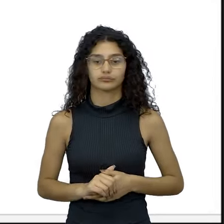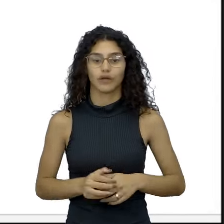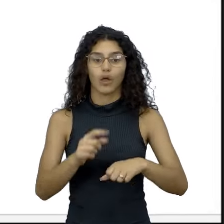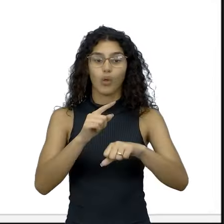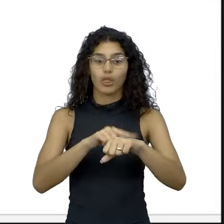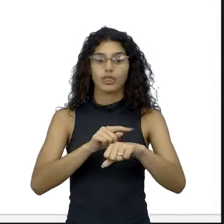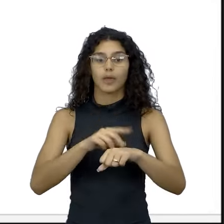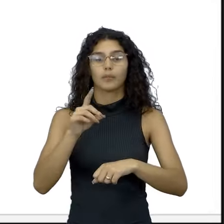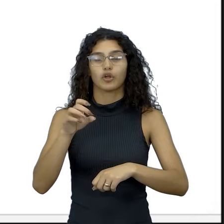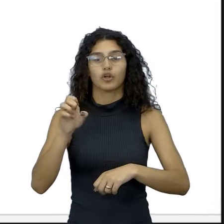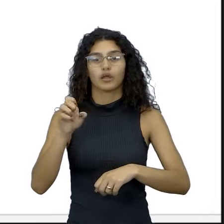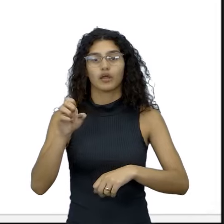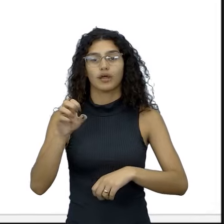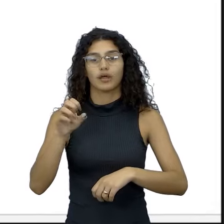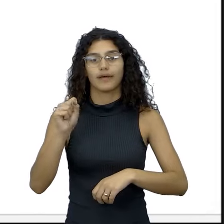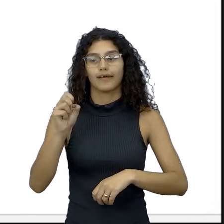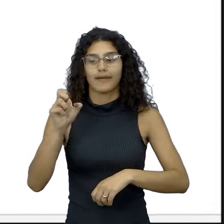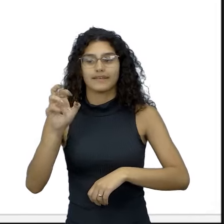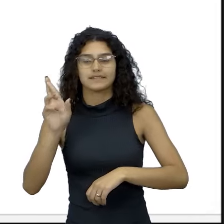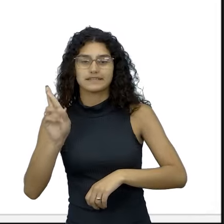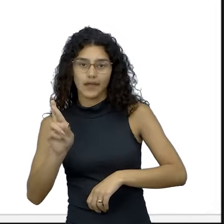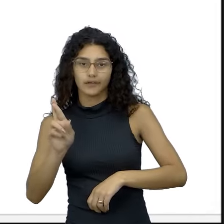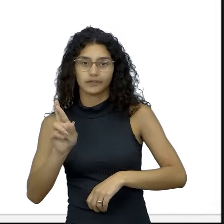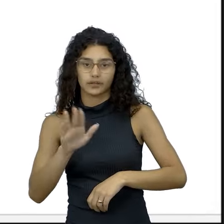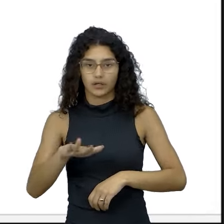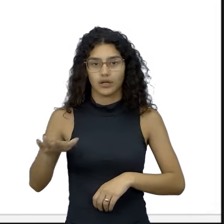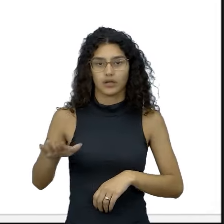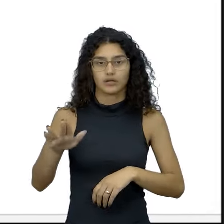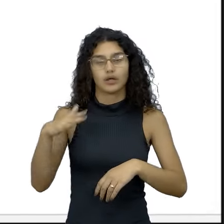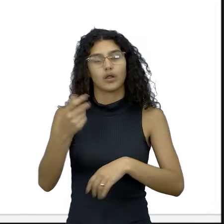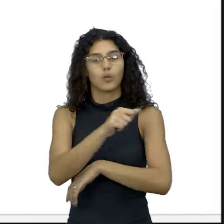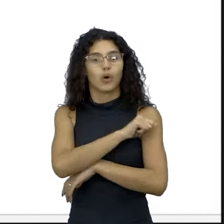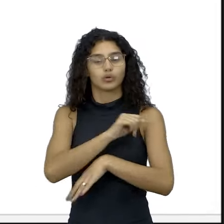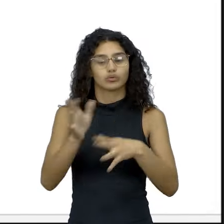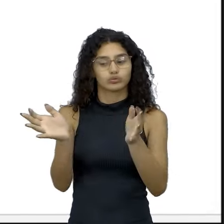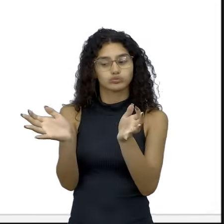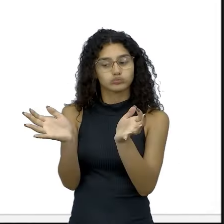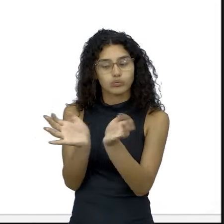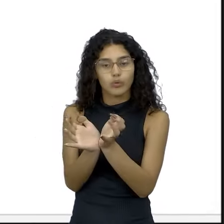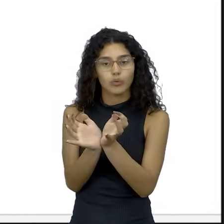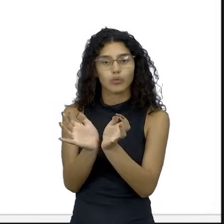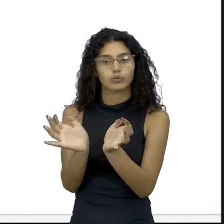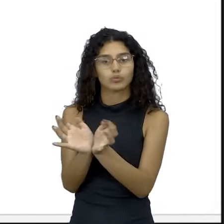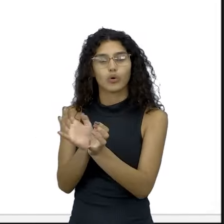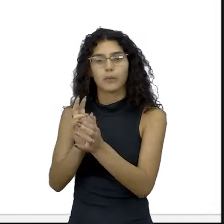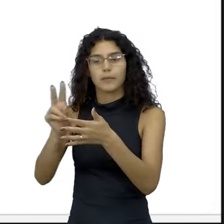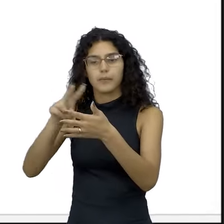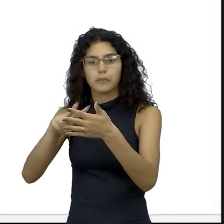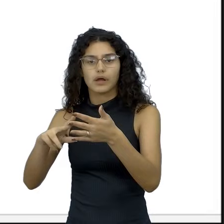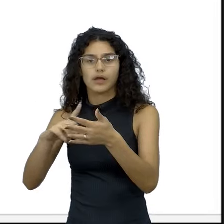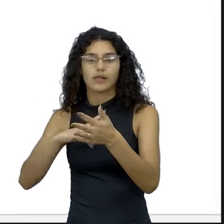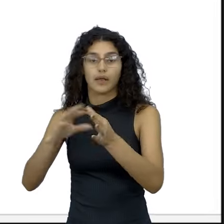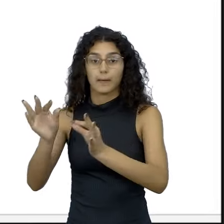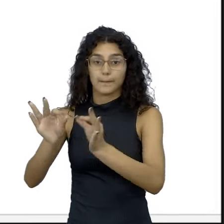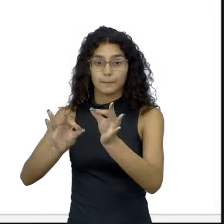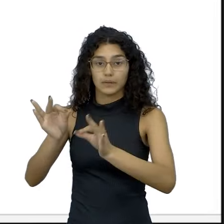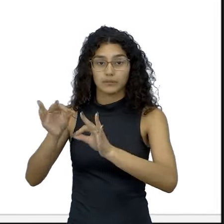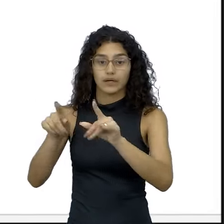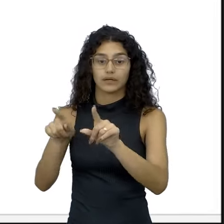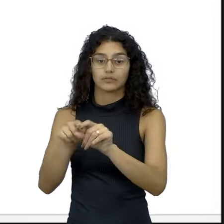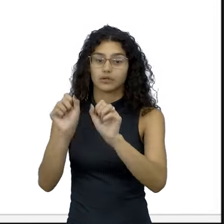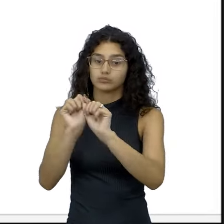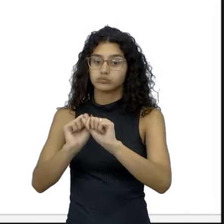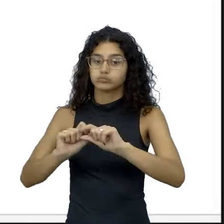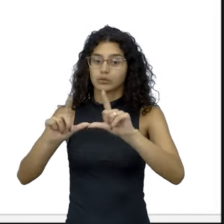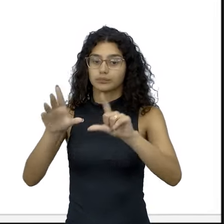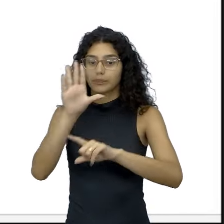de ser criança, né? Então, os estudantes, eles se reúnem em grupos para ler um dos tópicos do infográfico e preparar aí a sua exposição